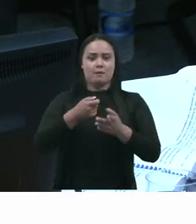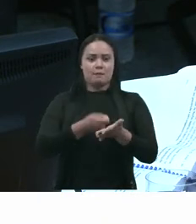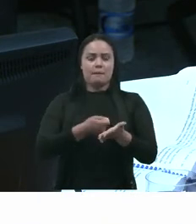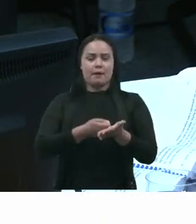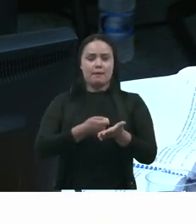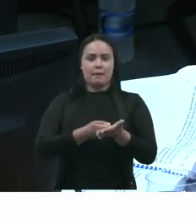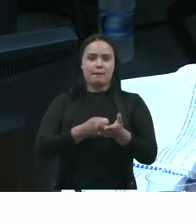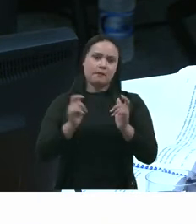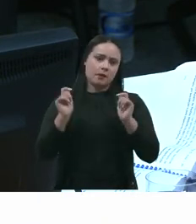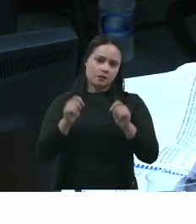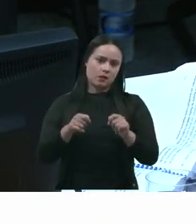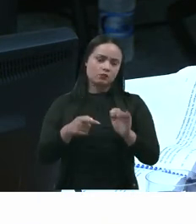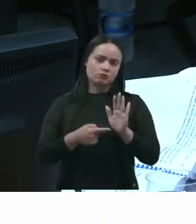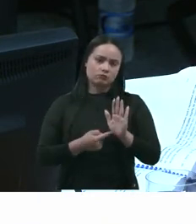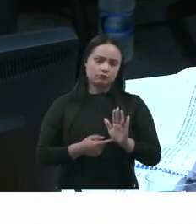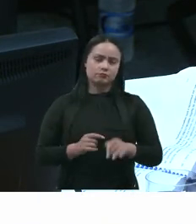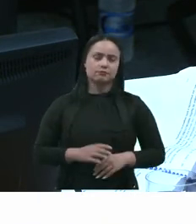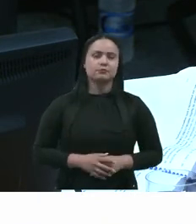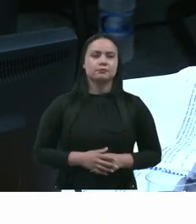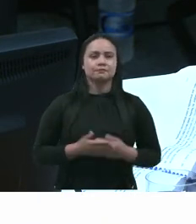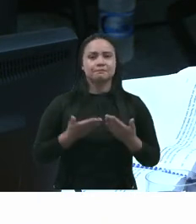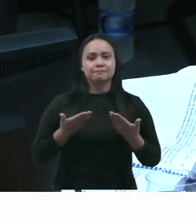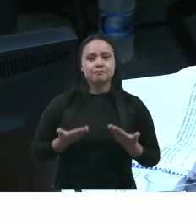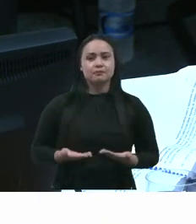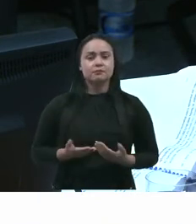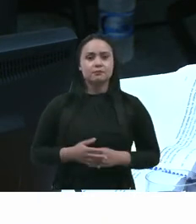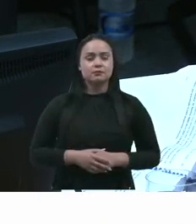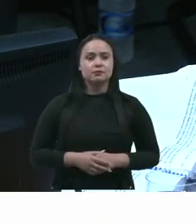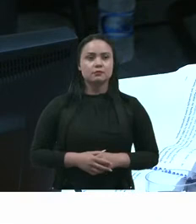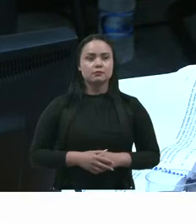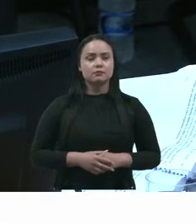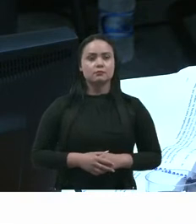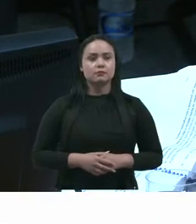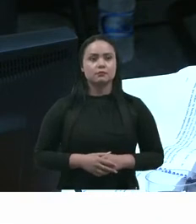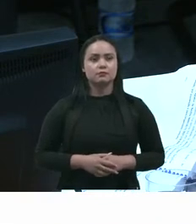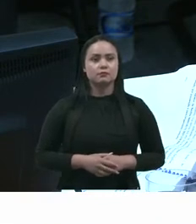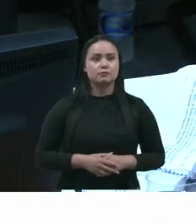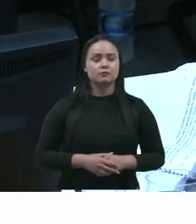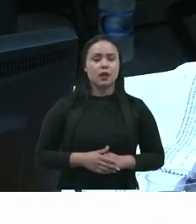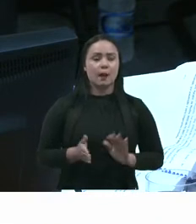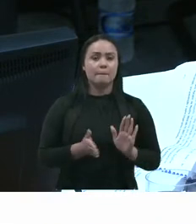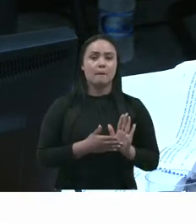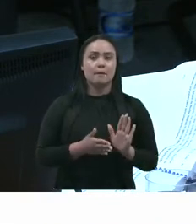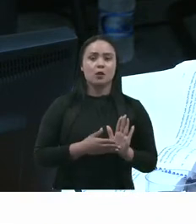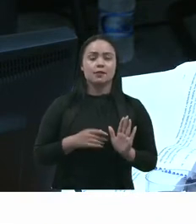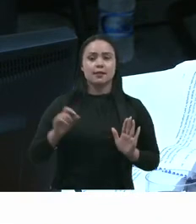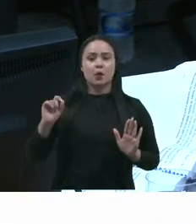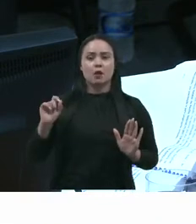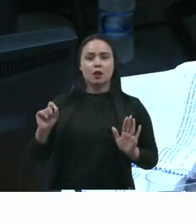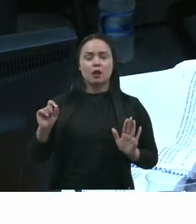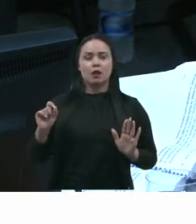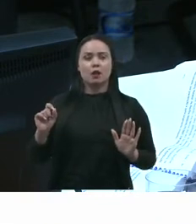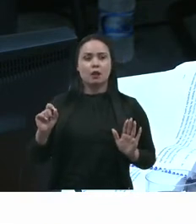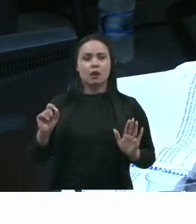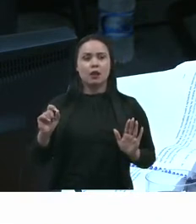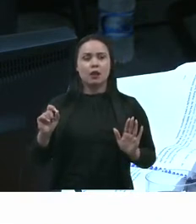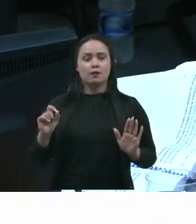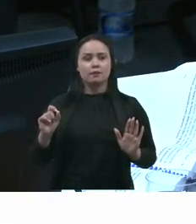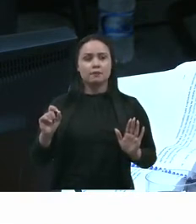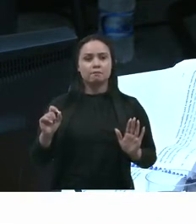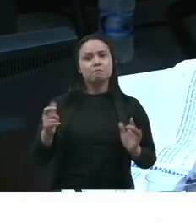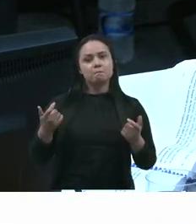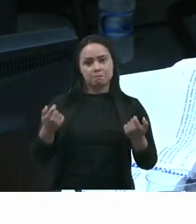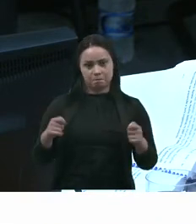à hipótese dos autos. Então, aqui a proposta é